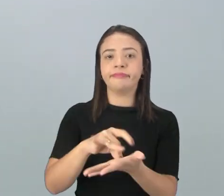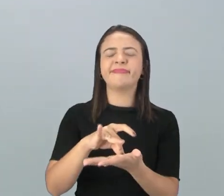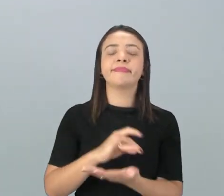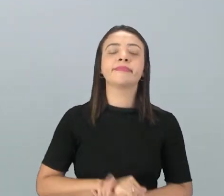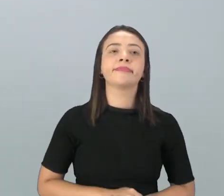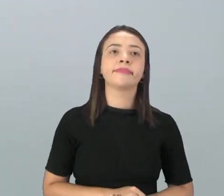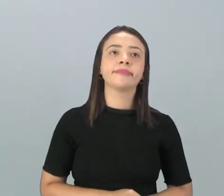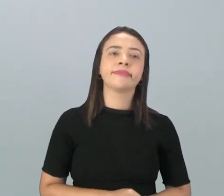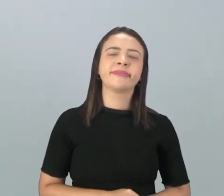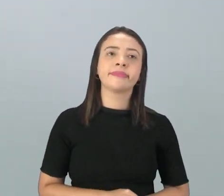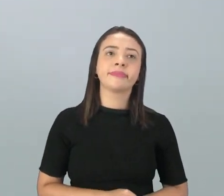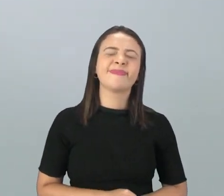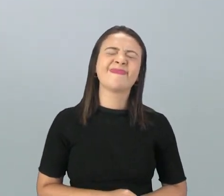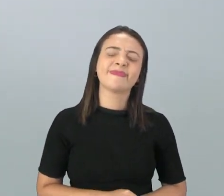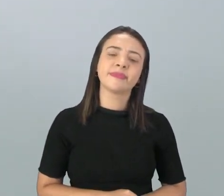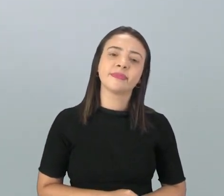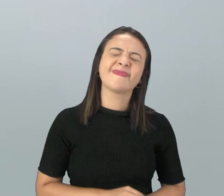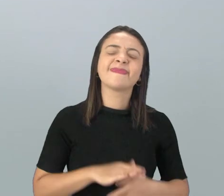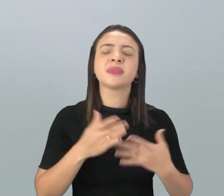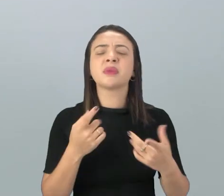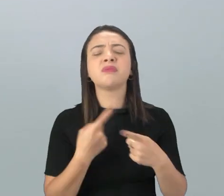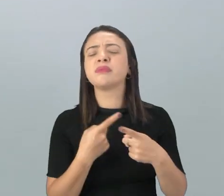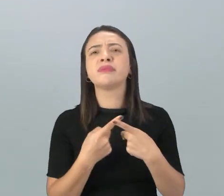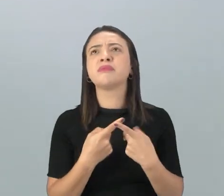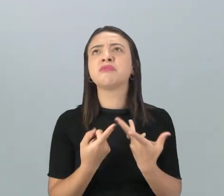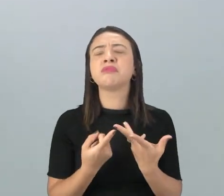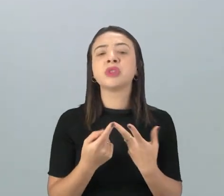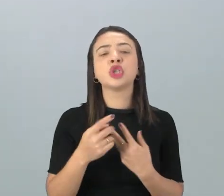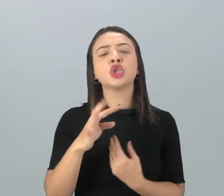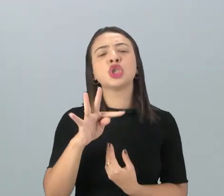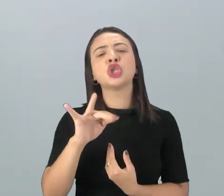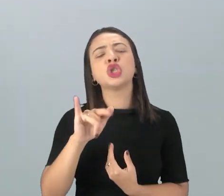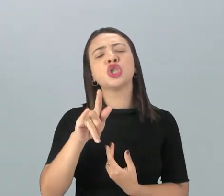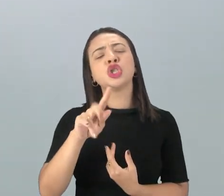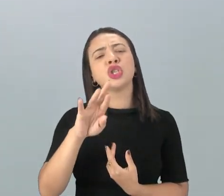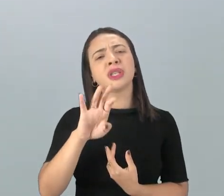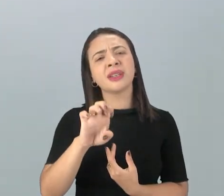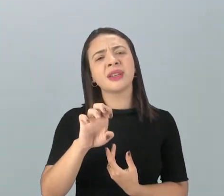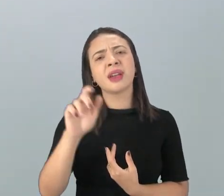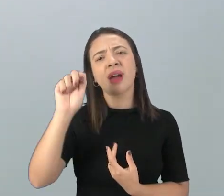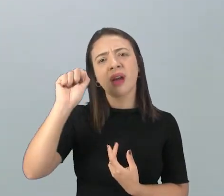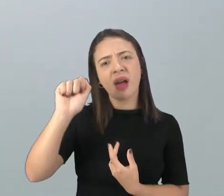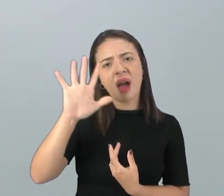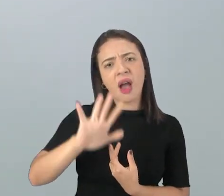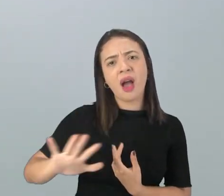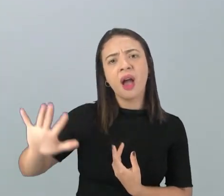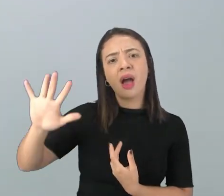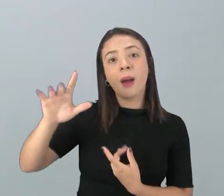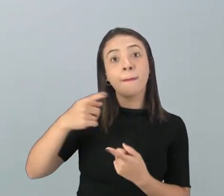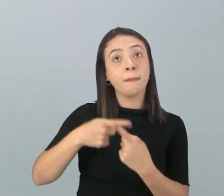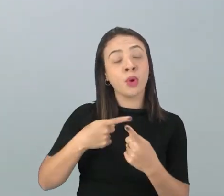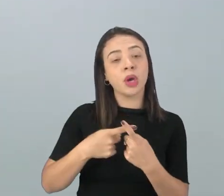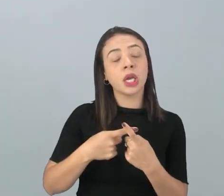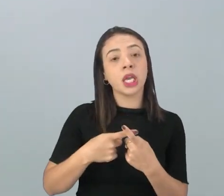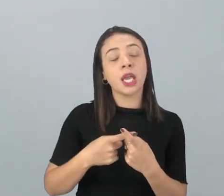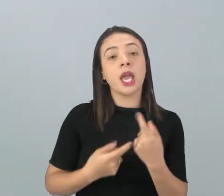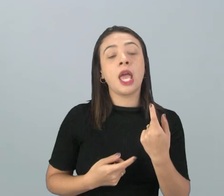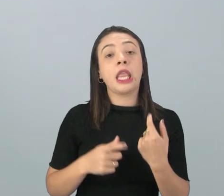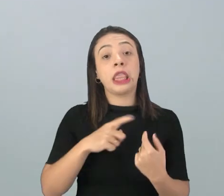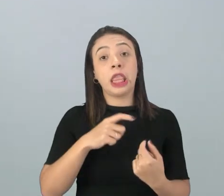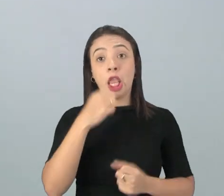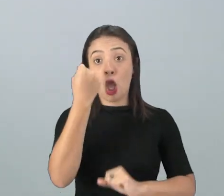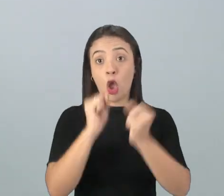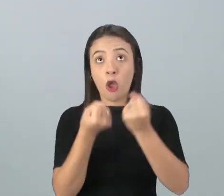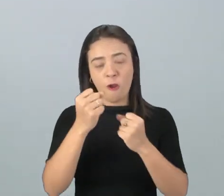por que é tido como tigres asiático? Porque são mercados muito agressivos que